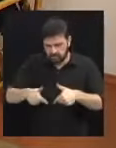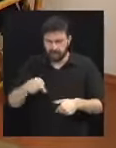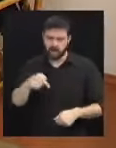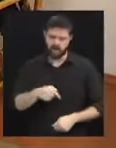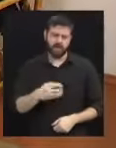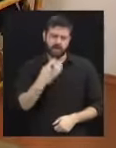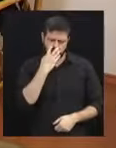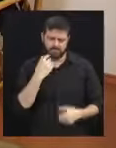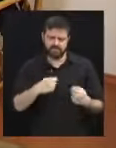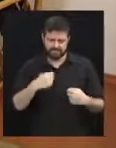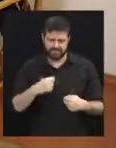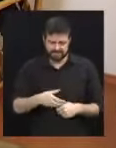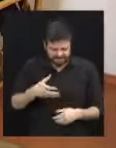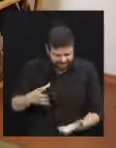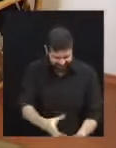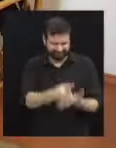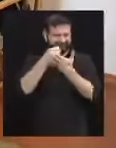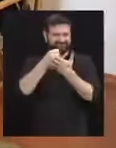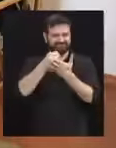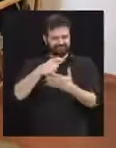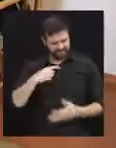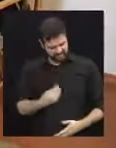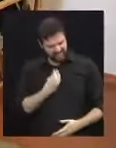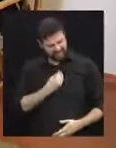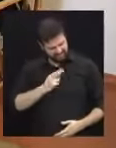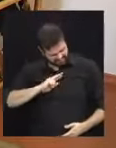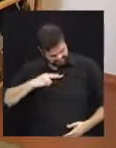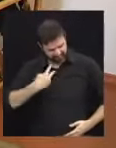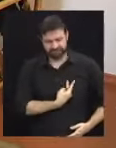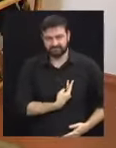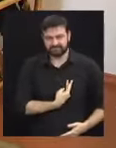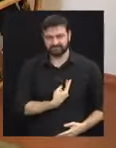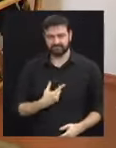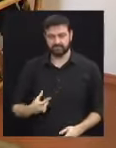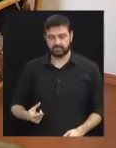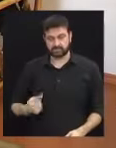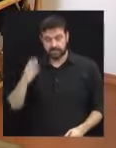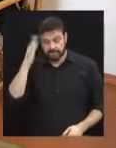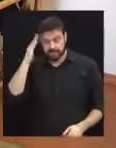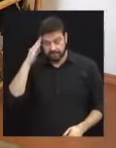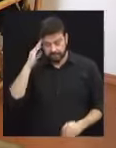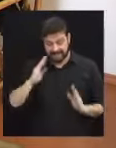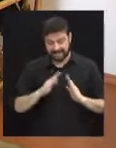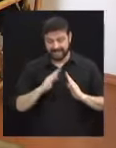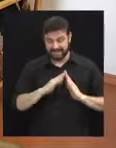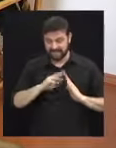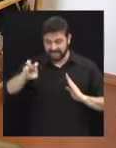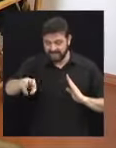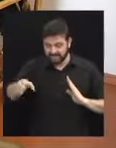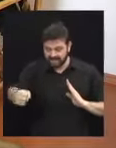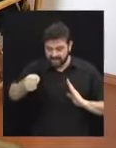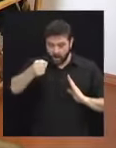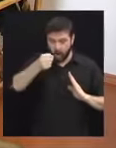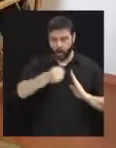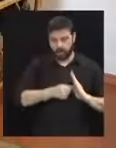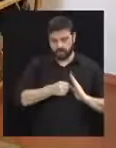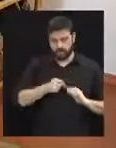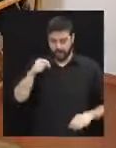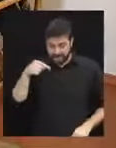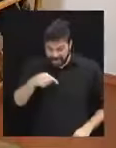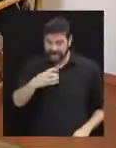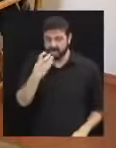uma segunda chance, terceira às vezes, e saber que você está levando para casa um ser vivo, que assim como você, ele vai